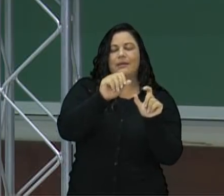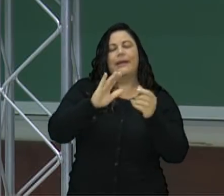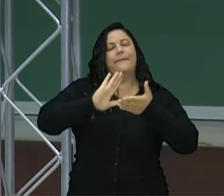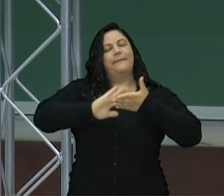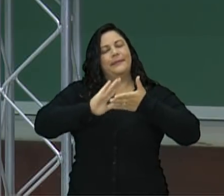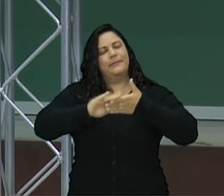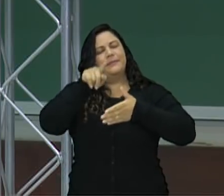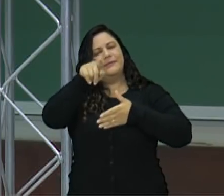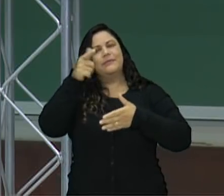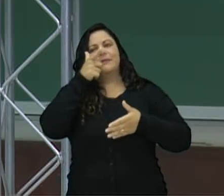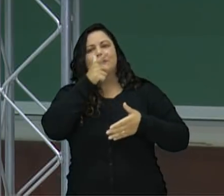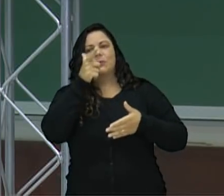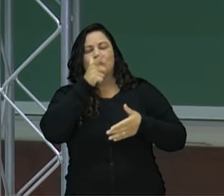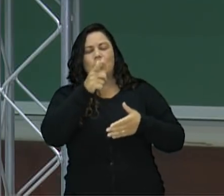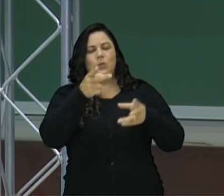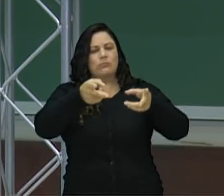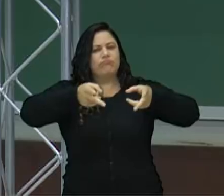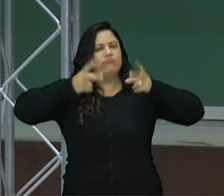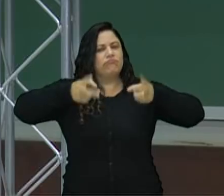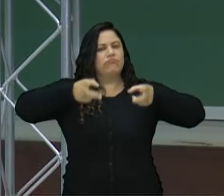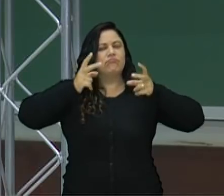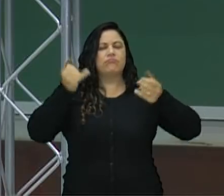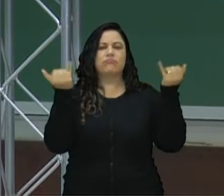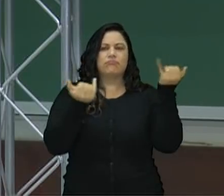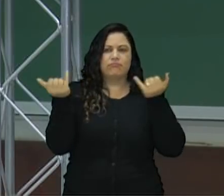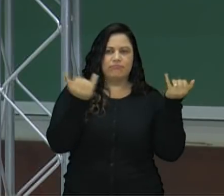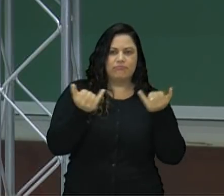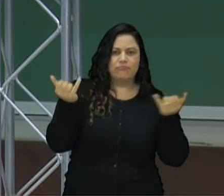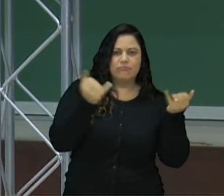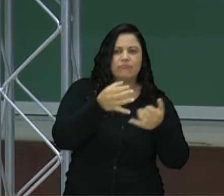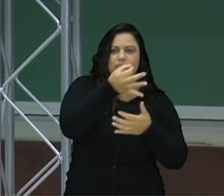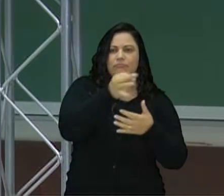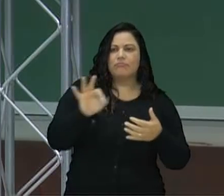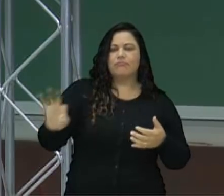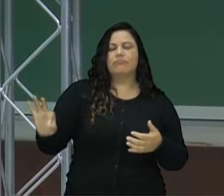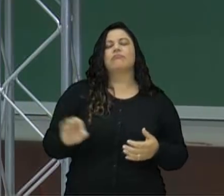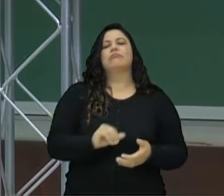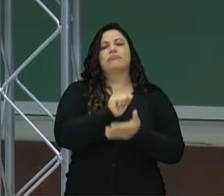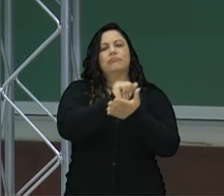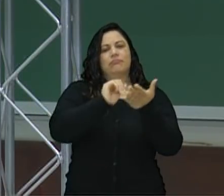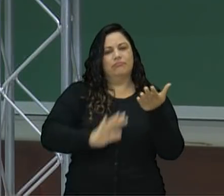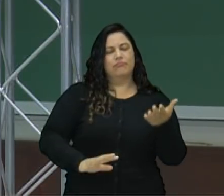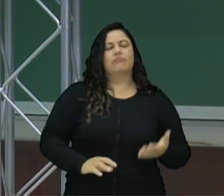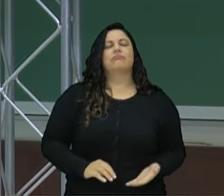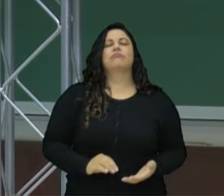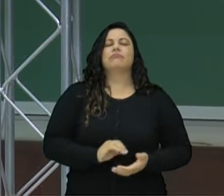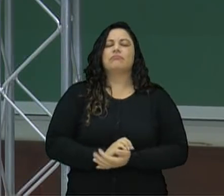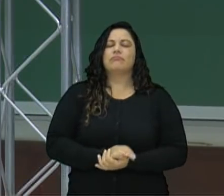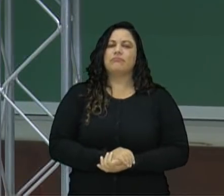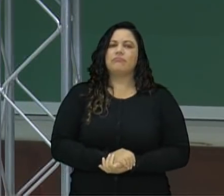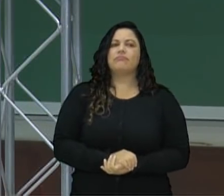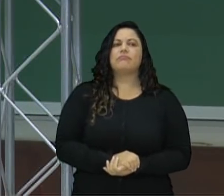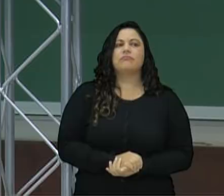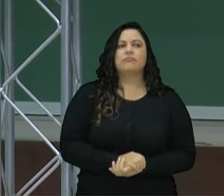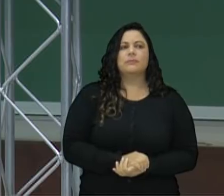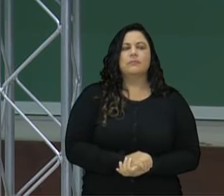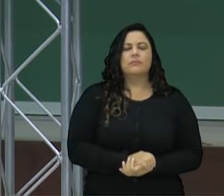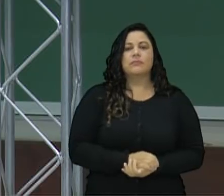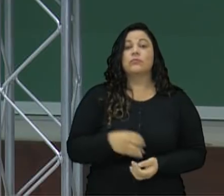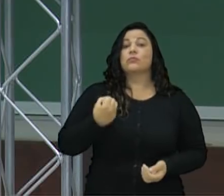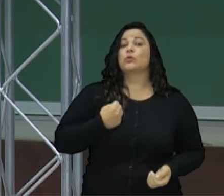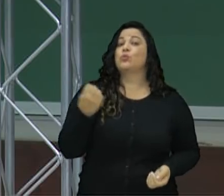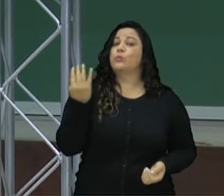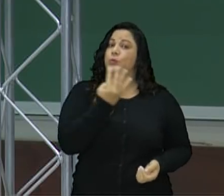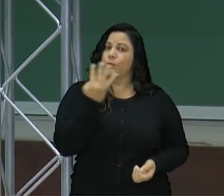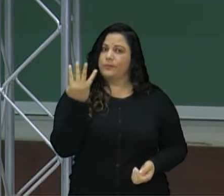conseguiu captar essa informação aí e acertar o exercício, né? Não só pensar, mas também responder, certo? Mais um exercício aqui,